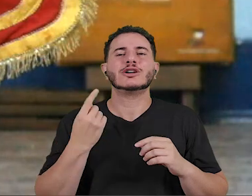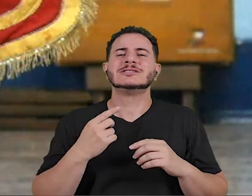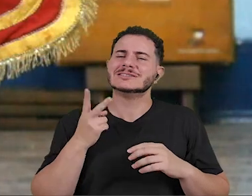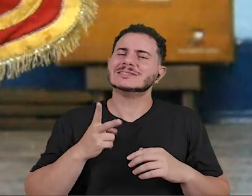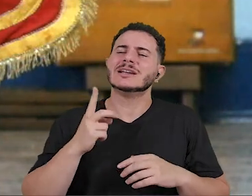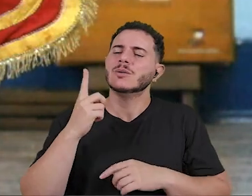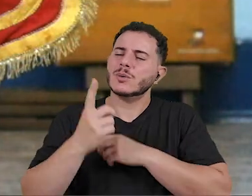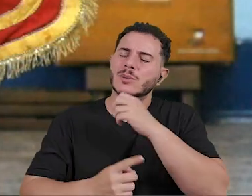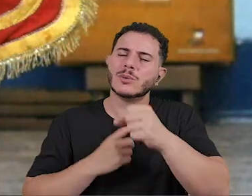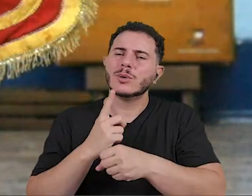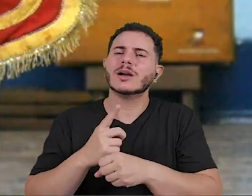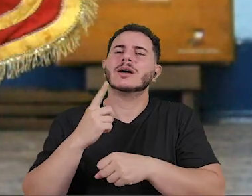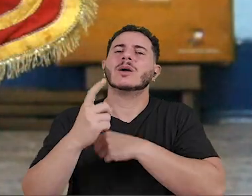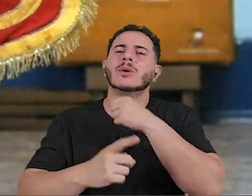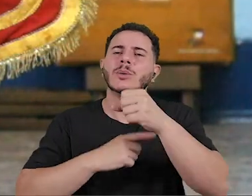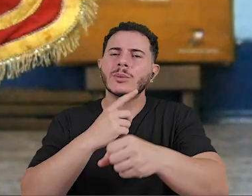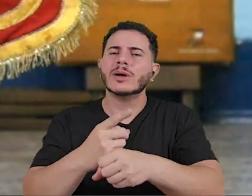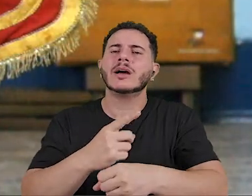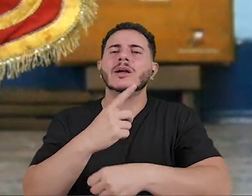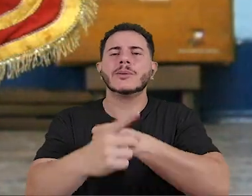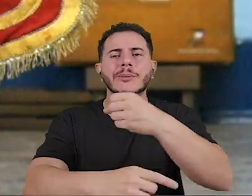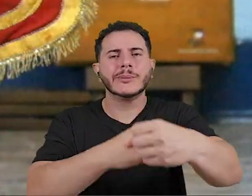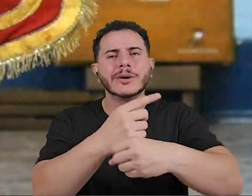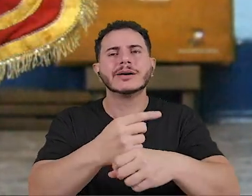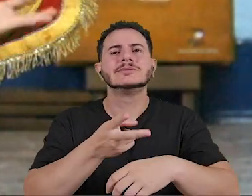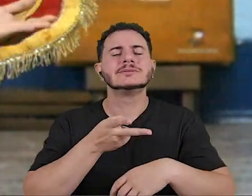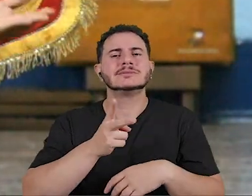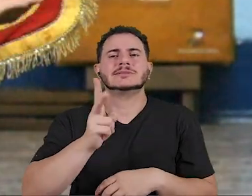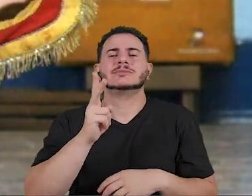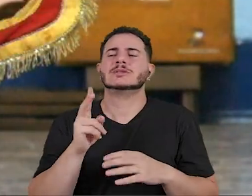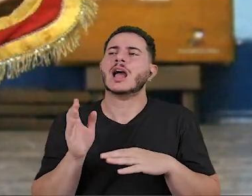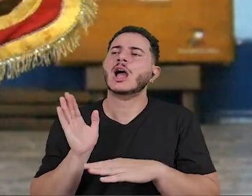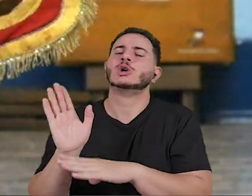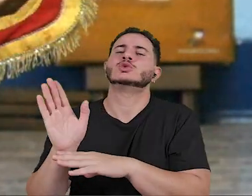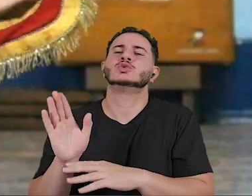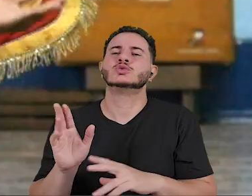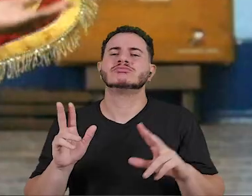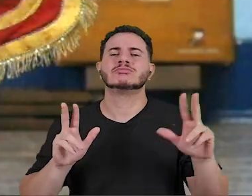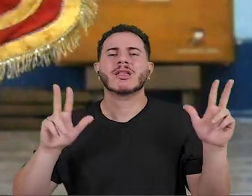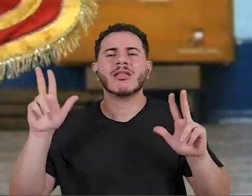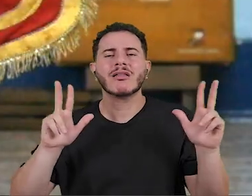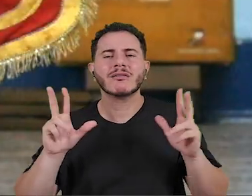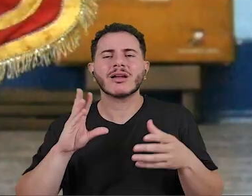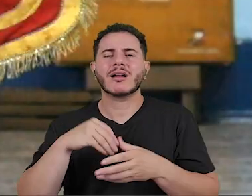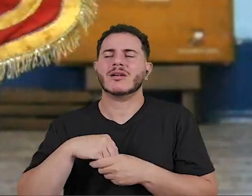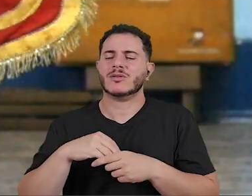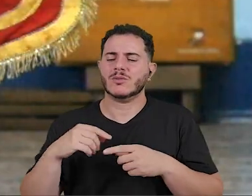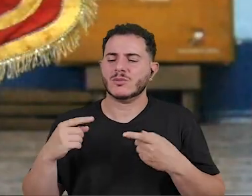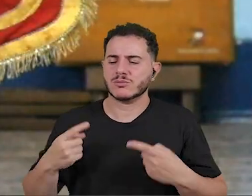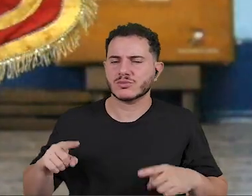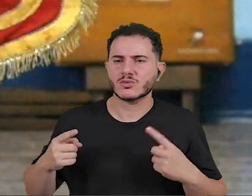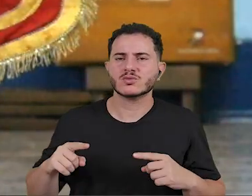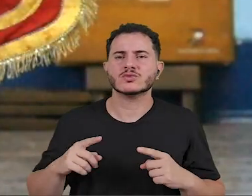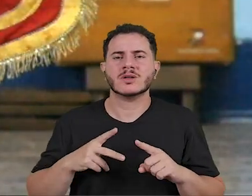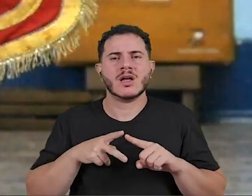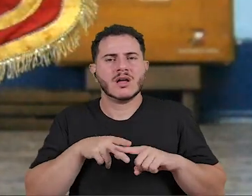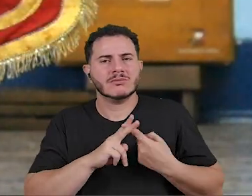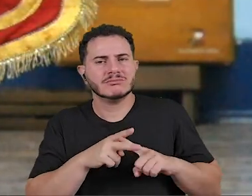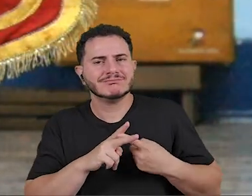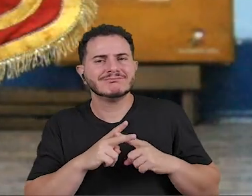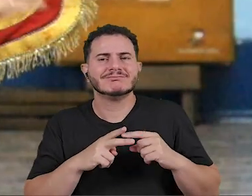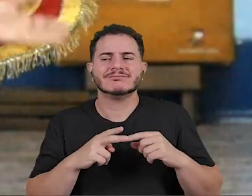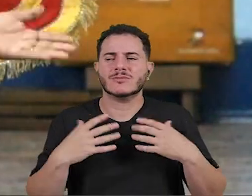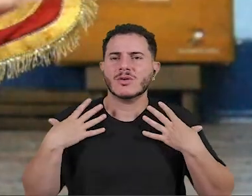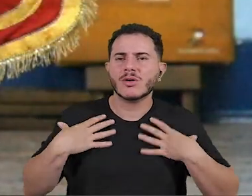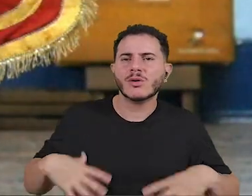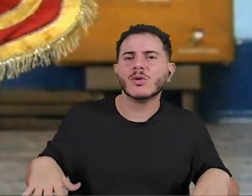na confecção de instrumentos. Então, quando a gente vai fazer essa construção do Raízes, quando a gente sai,